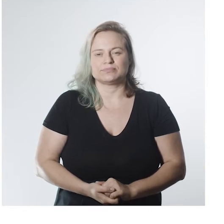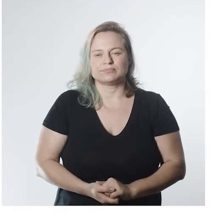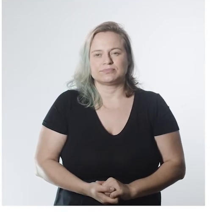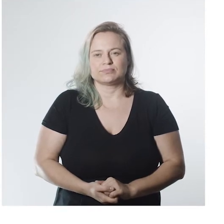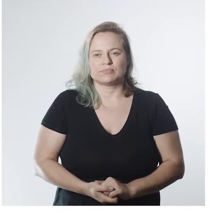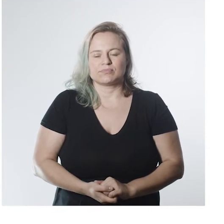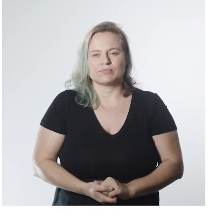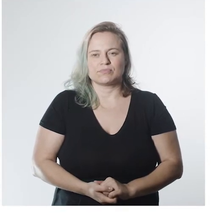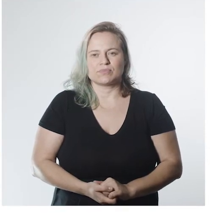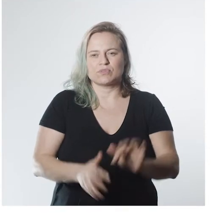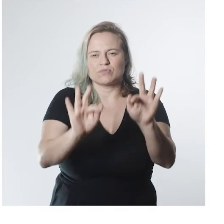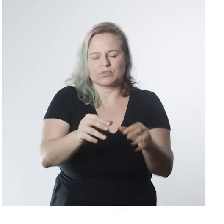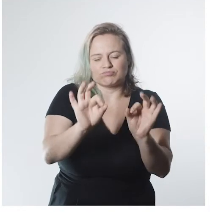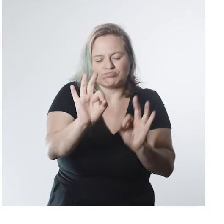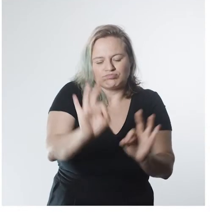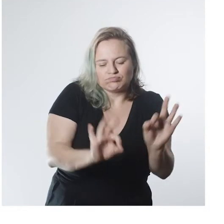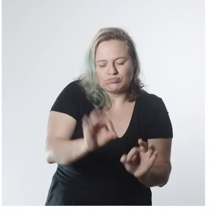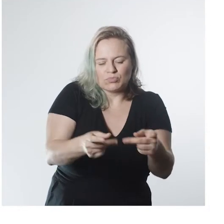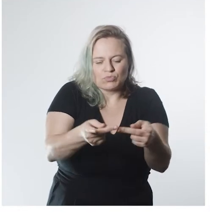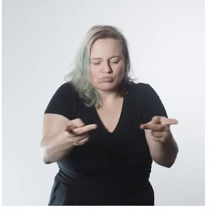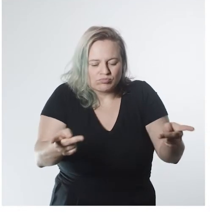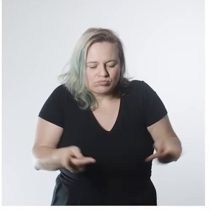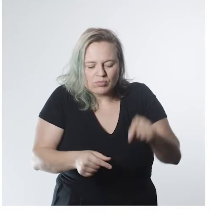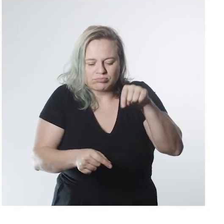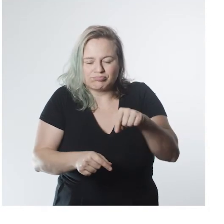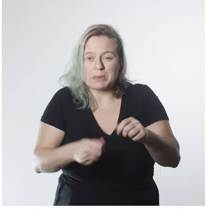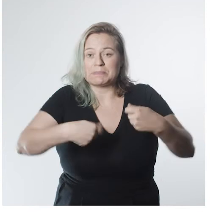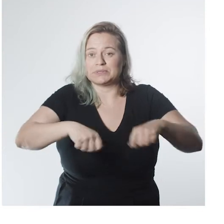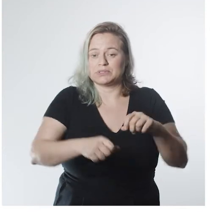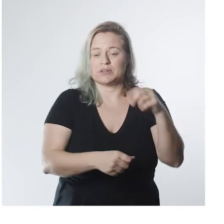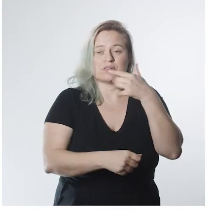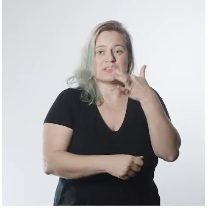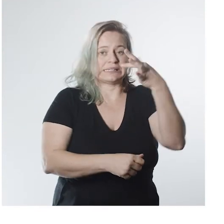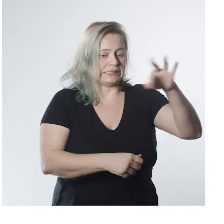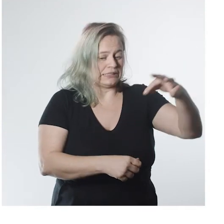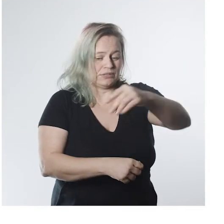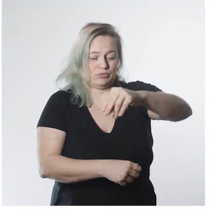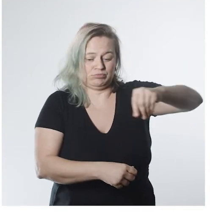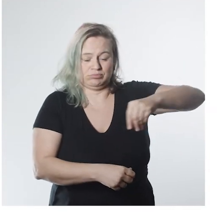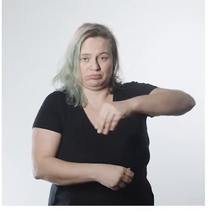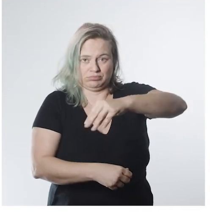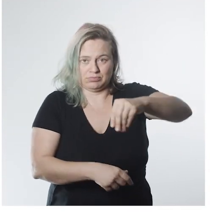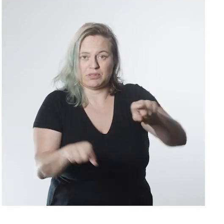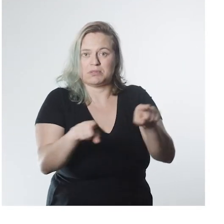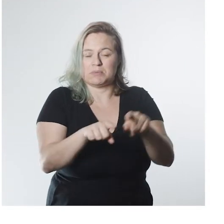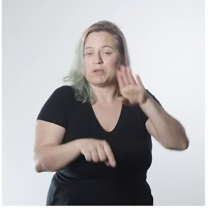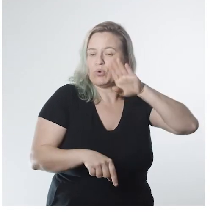Quando a gente está no final da preparação, sempre importante corrigir os temperos. Né? Então, corrigir sal, corrigir